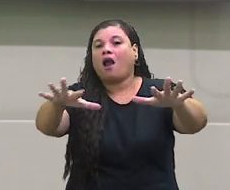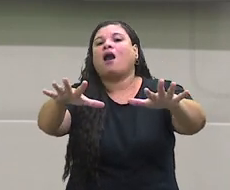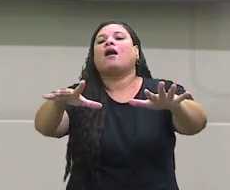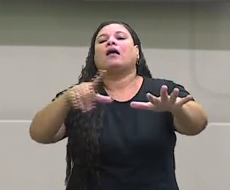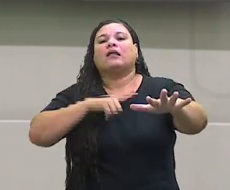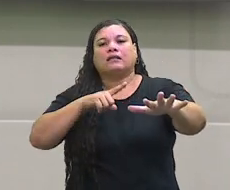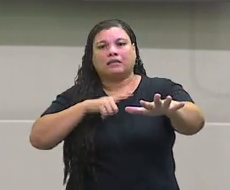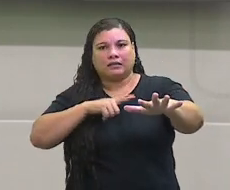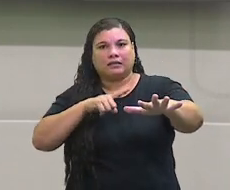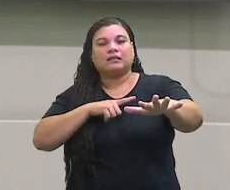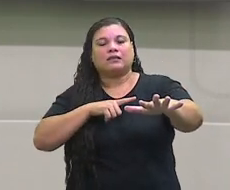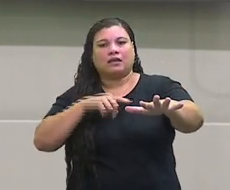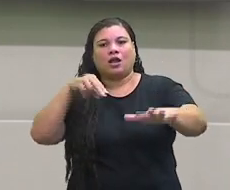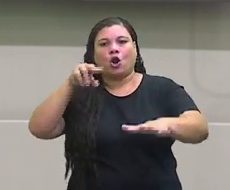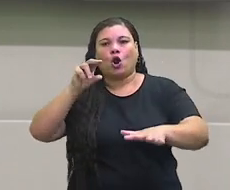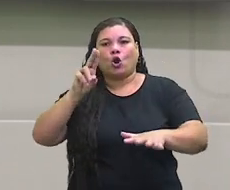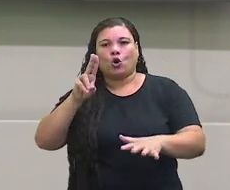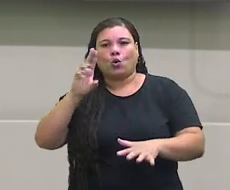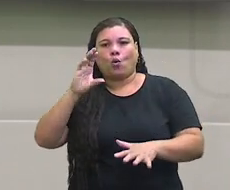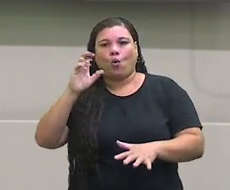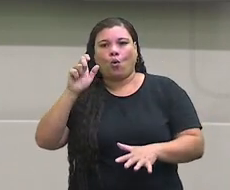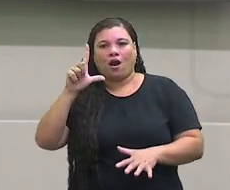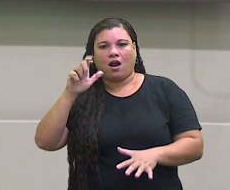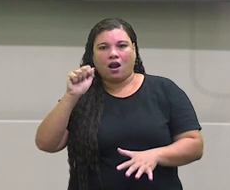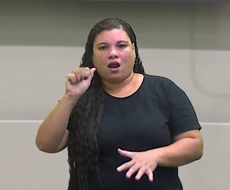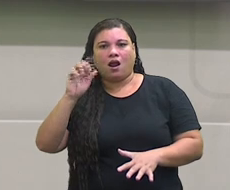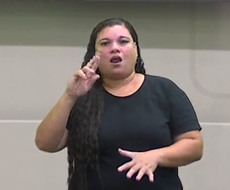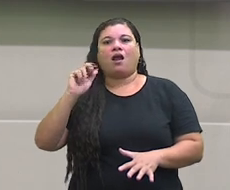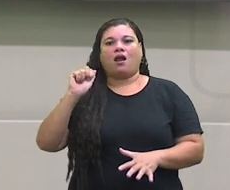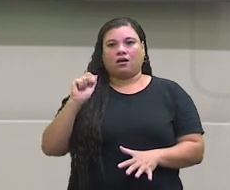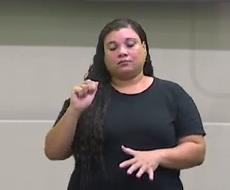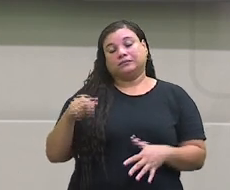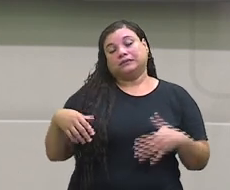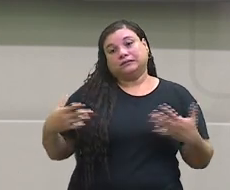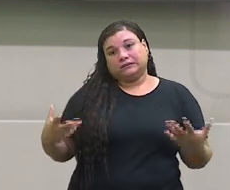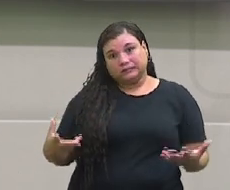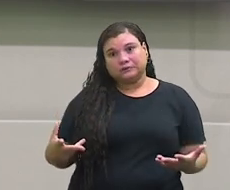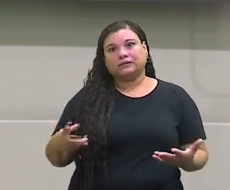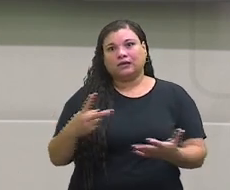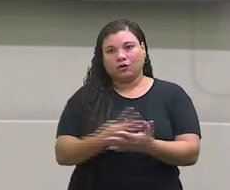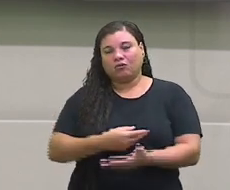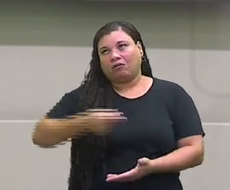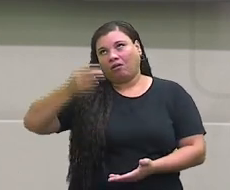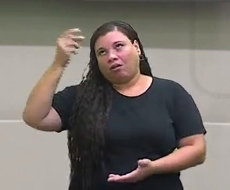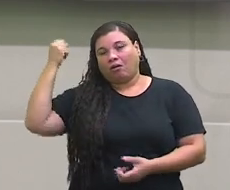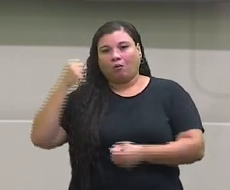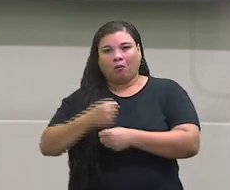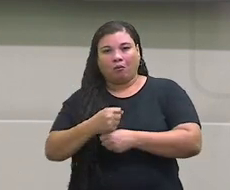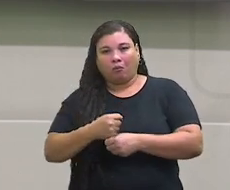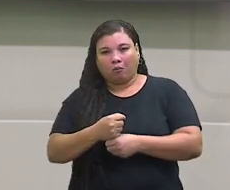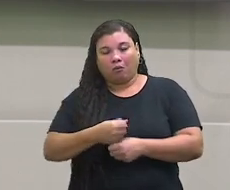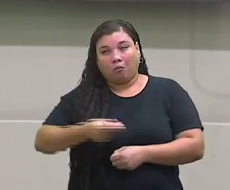desastre de Chernobyl, ocorrido em 26 de abril